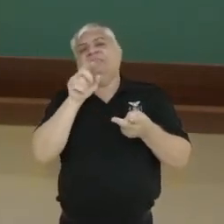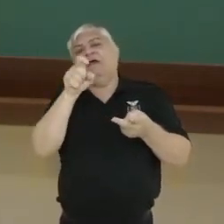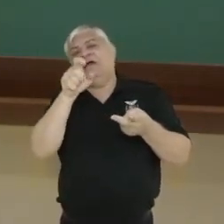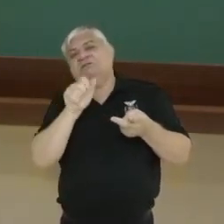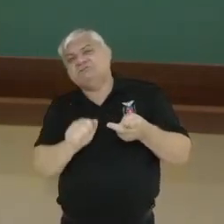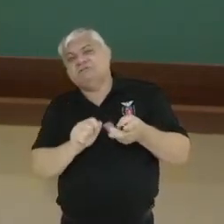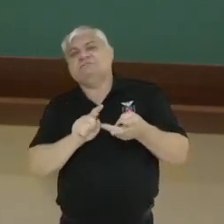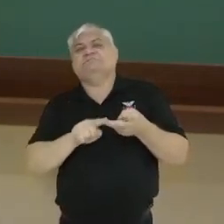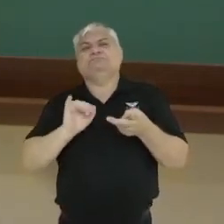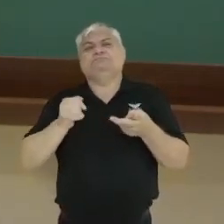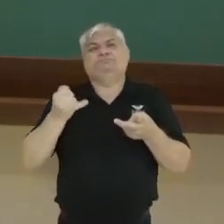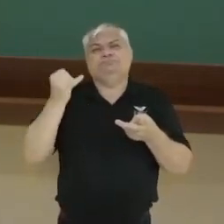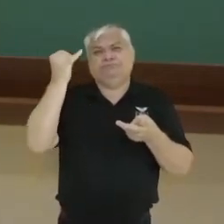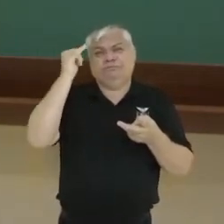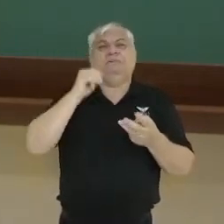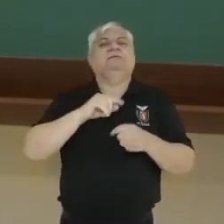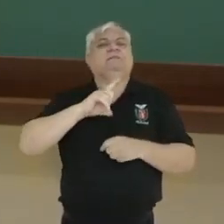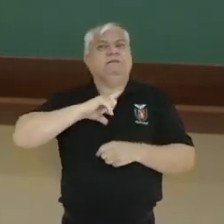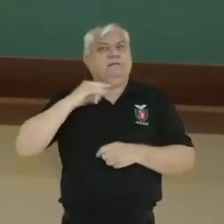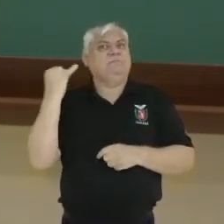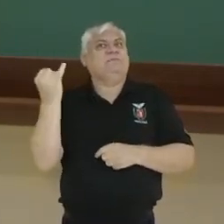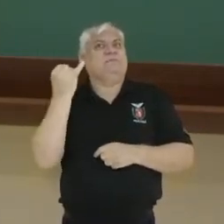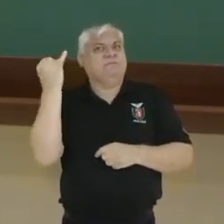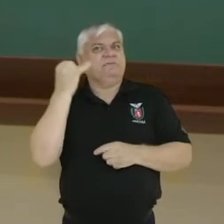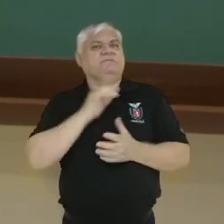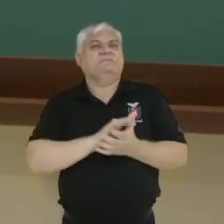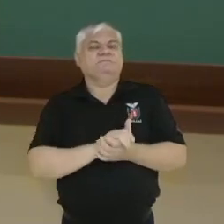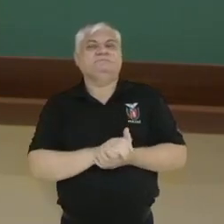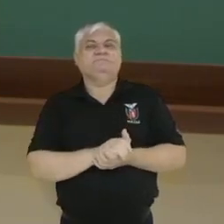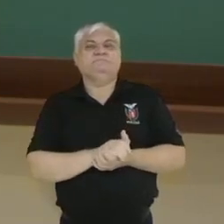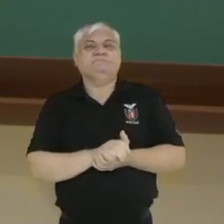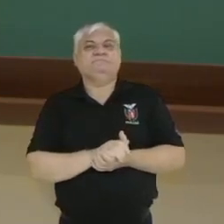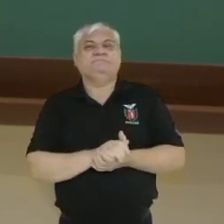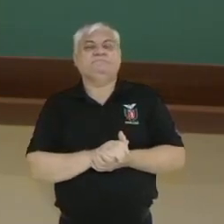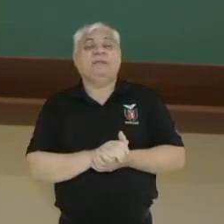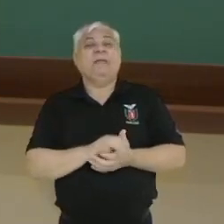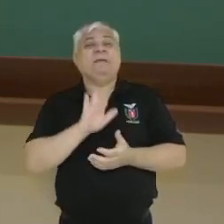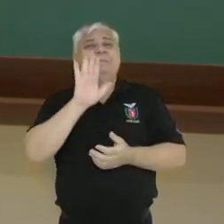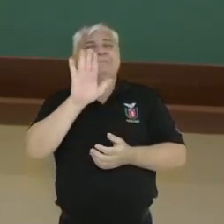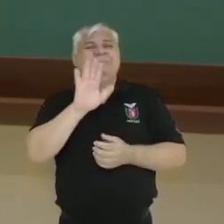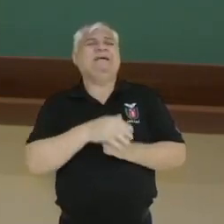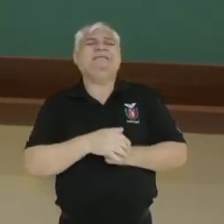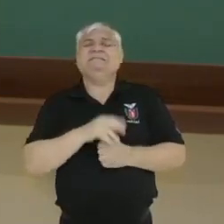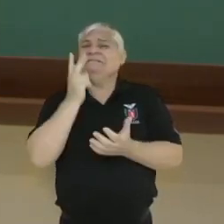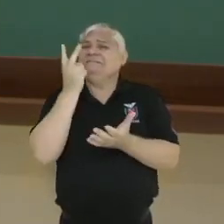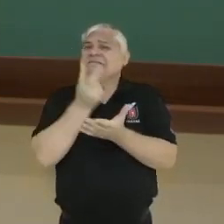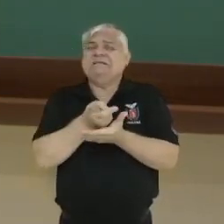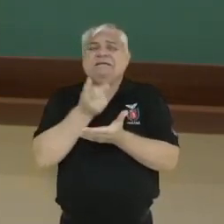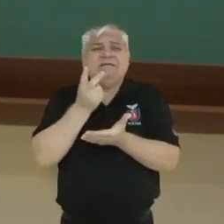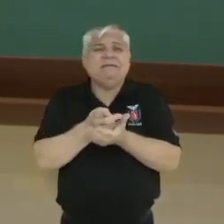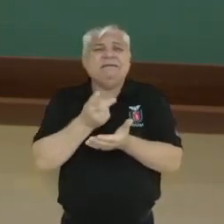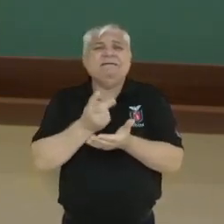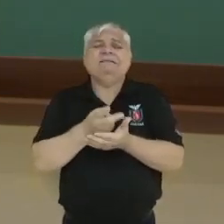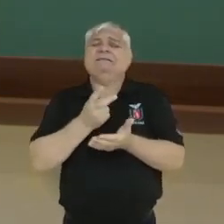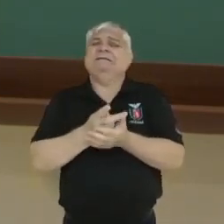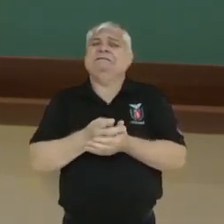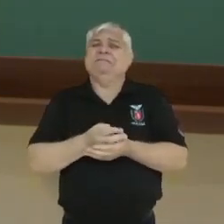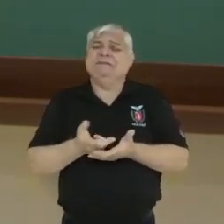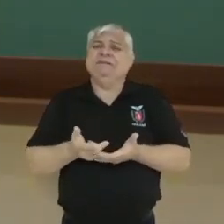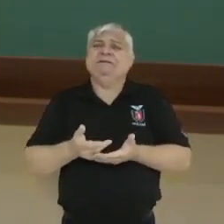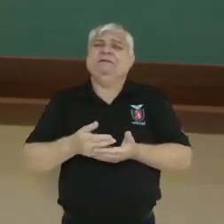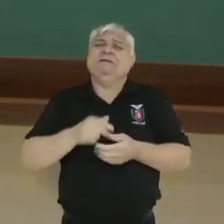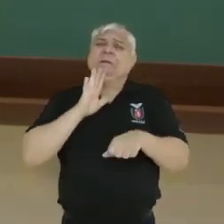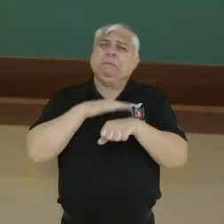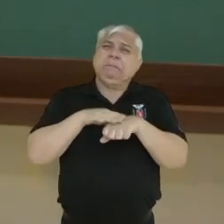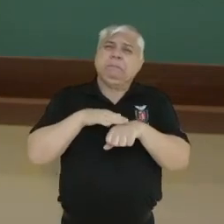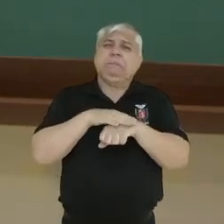ter ali, tá ok, gente? Isso é muito importante. Agora, uma coisa que está sempre se falando, antigamente quando a gente falava no tempo dos